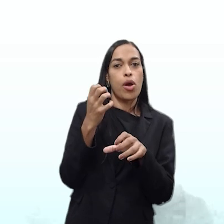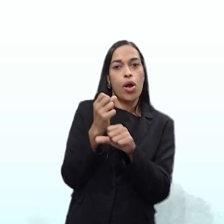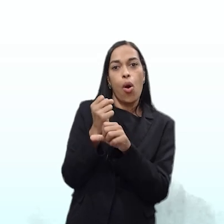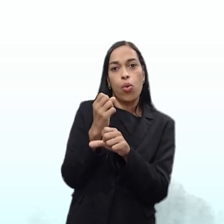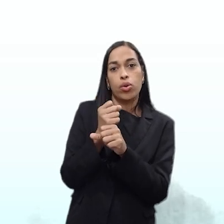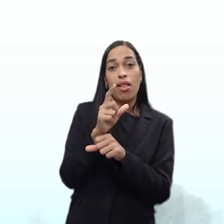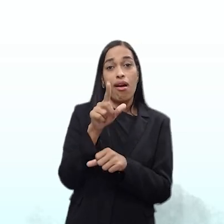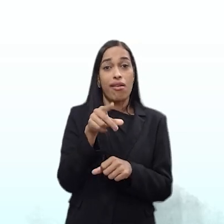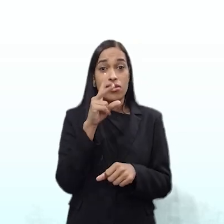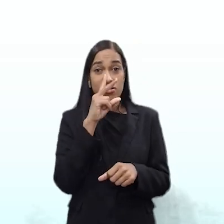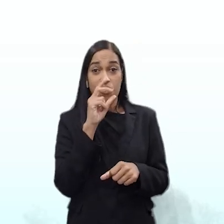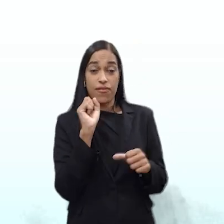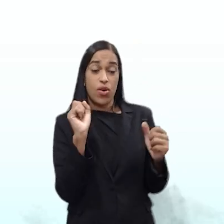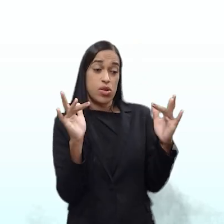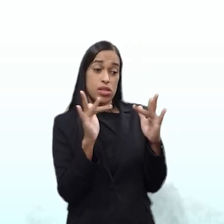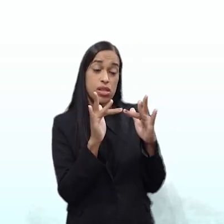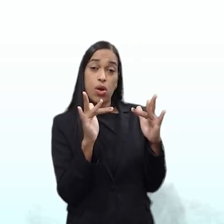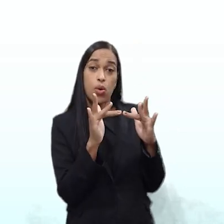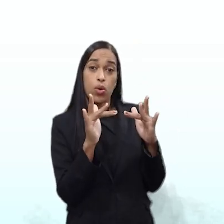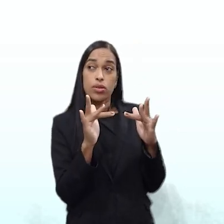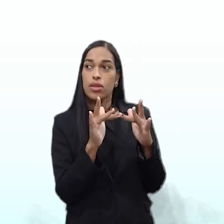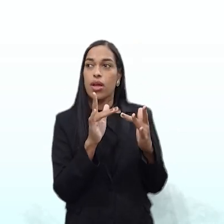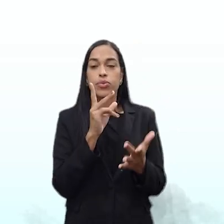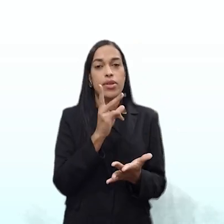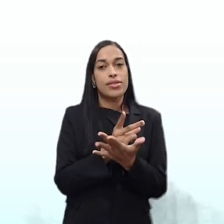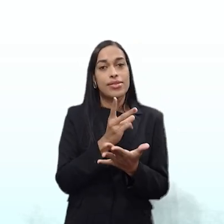que essa força do contato é sempre